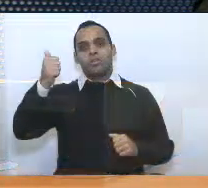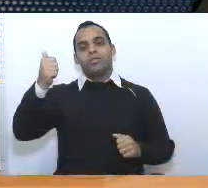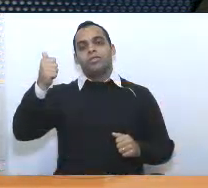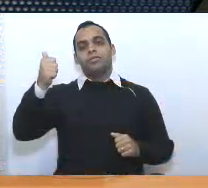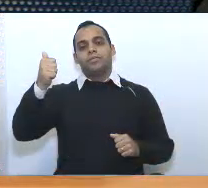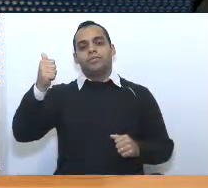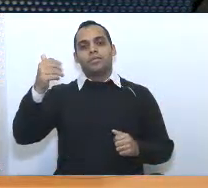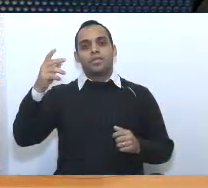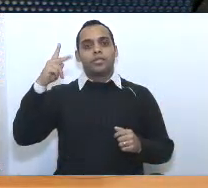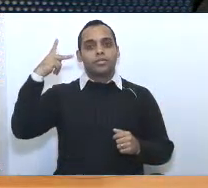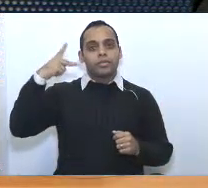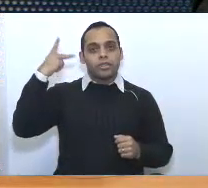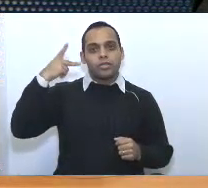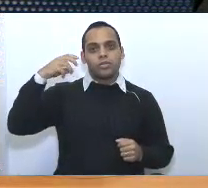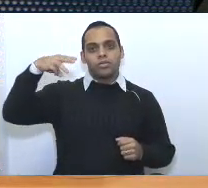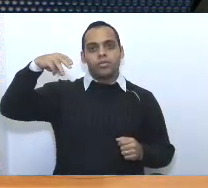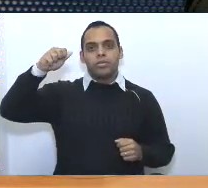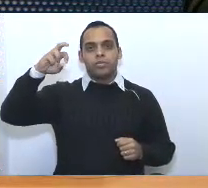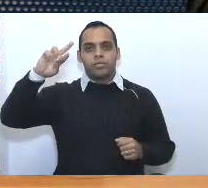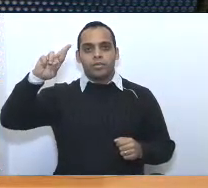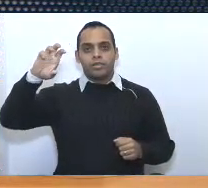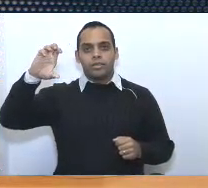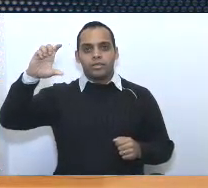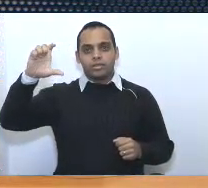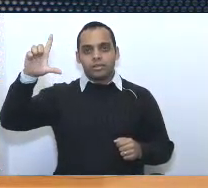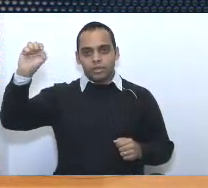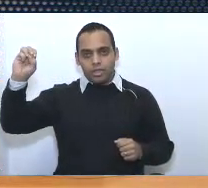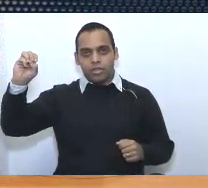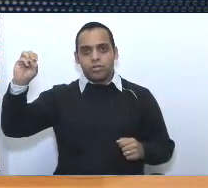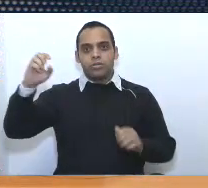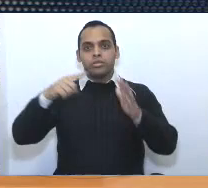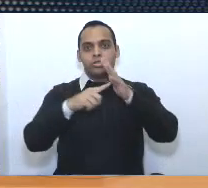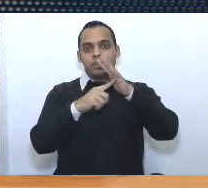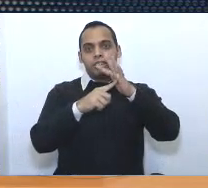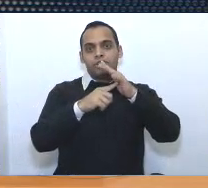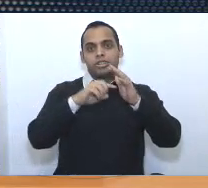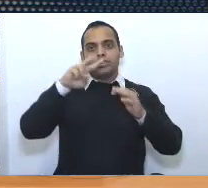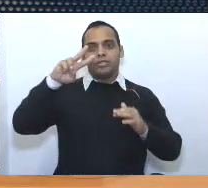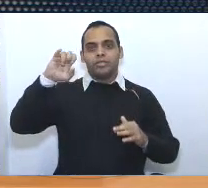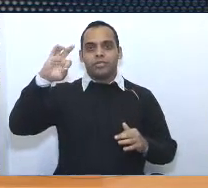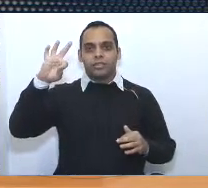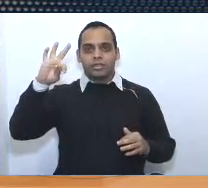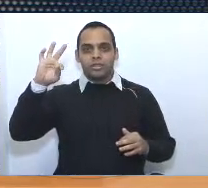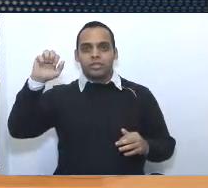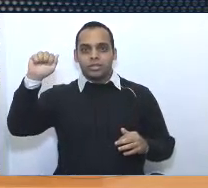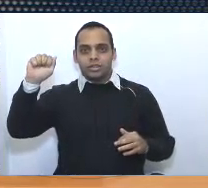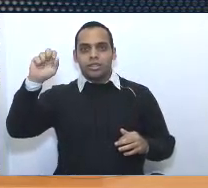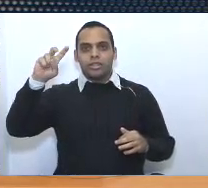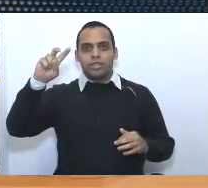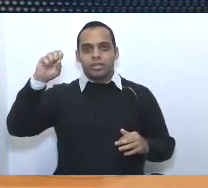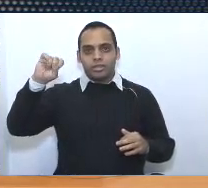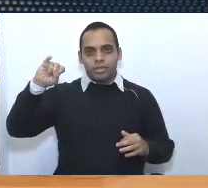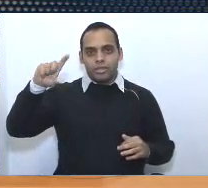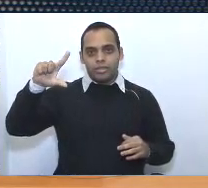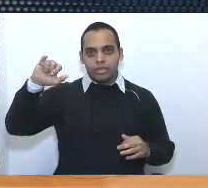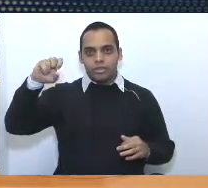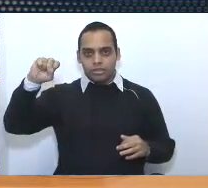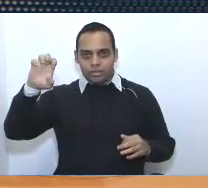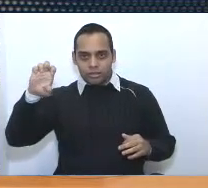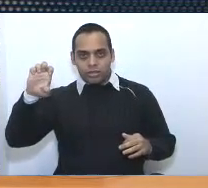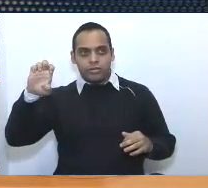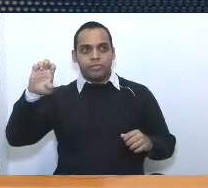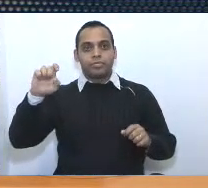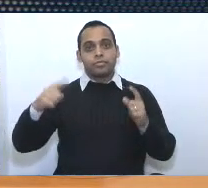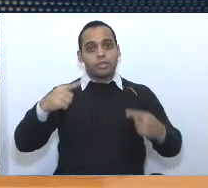Vereador Marcelo me perguntou sobre o Jardim Crescialice, sobre a disputa, né?